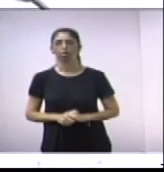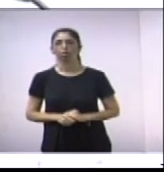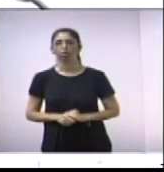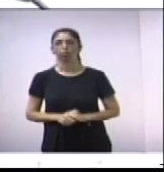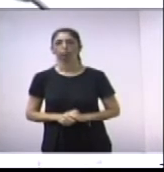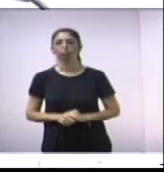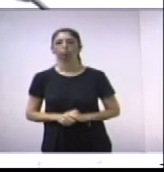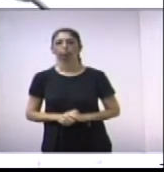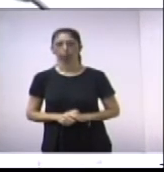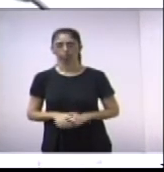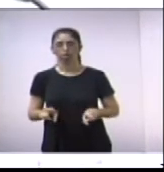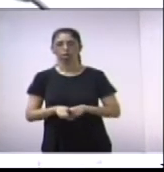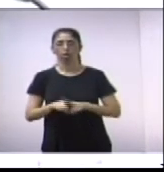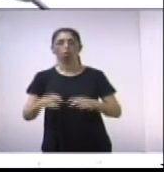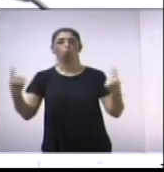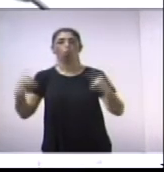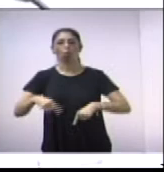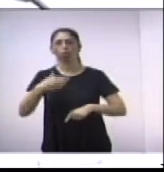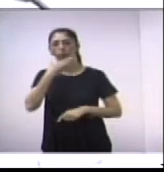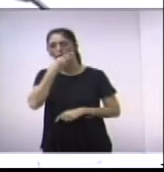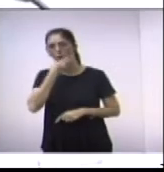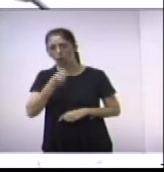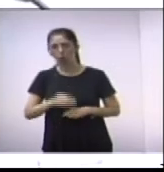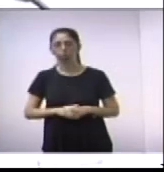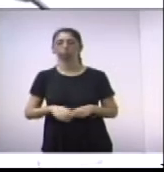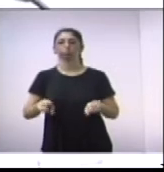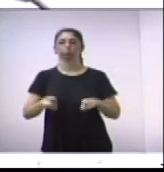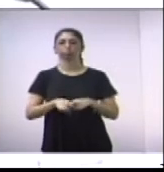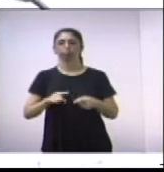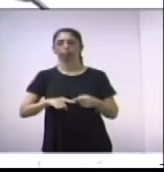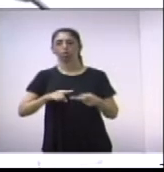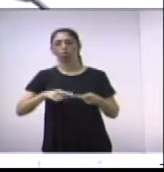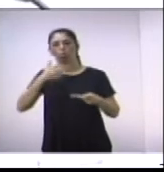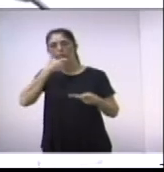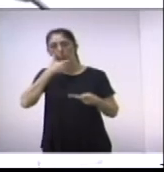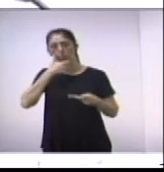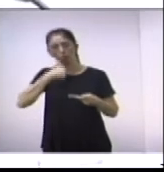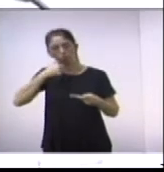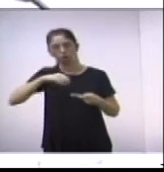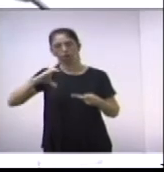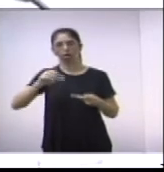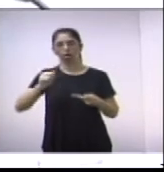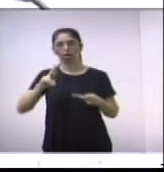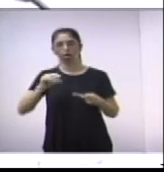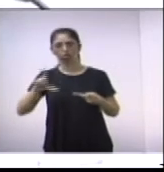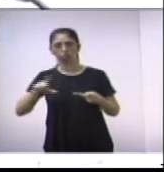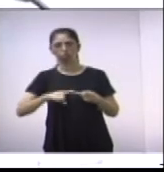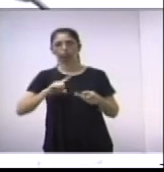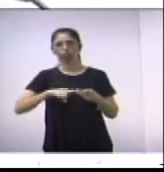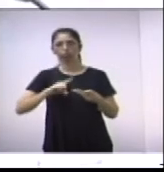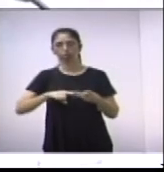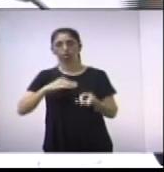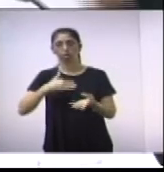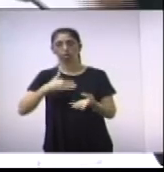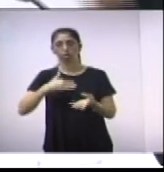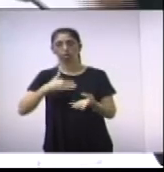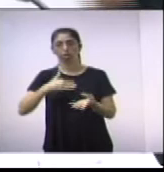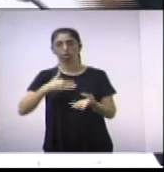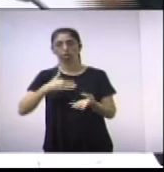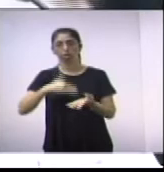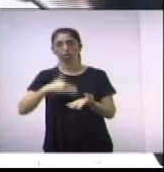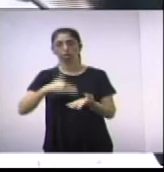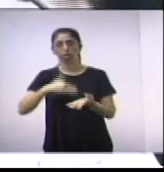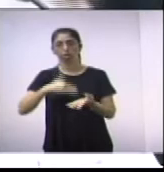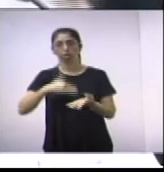Pavão Júnior, Carolina Bordion, André Luiz de Matos, MD4, Comércio e Serviço Publicidade Limitada, Amanda Maria Furlan, em